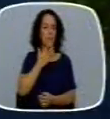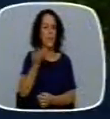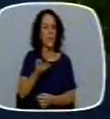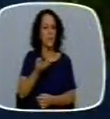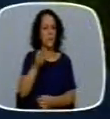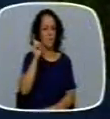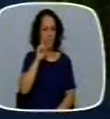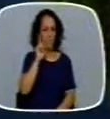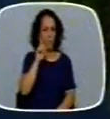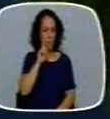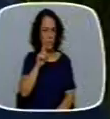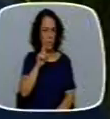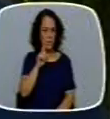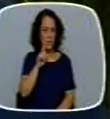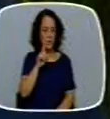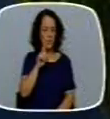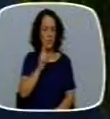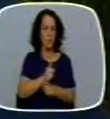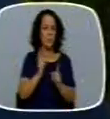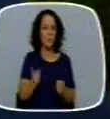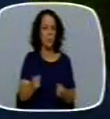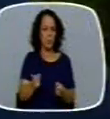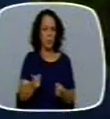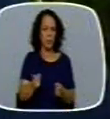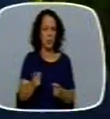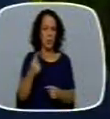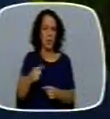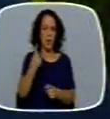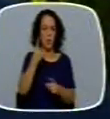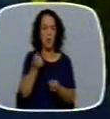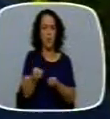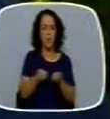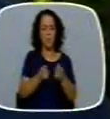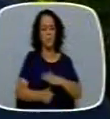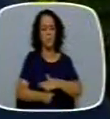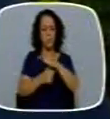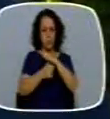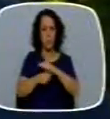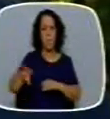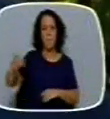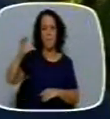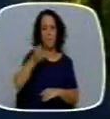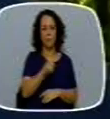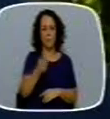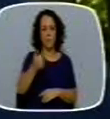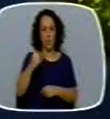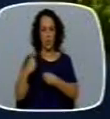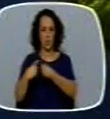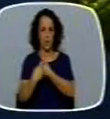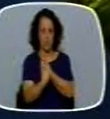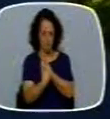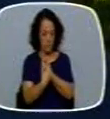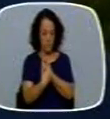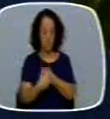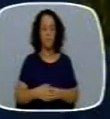porque há uma organização que representa 50 países que decidiu criar esta data